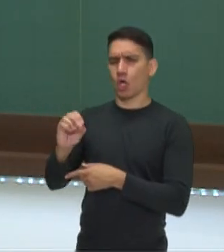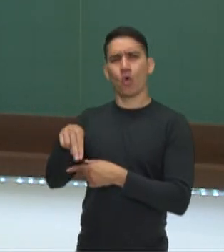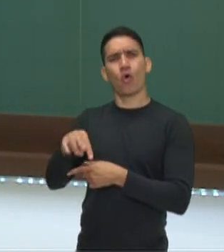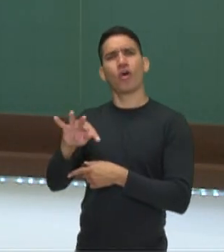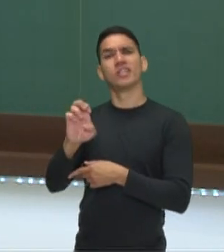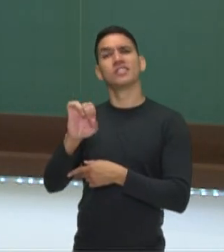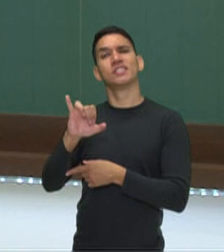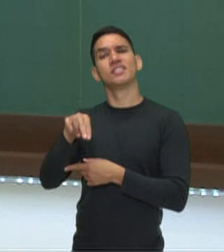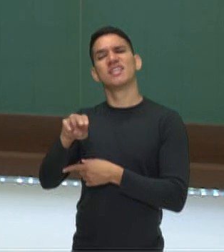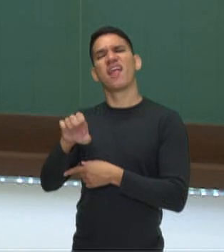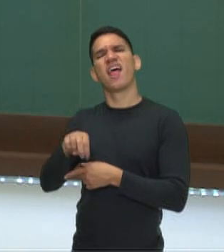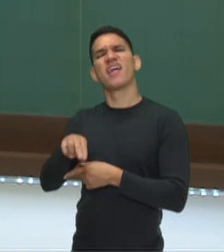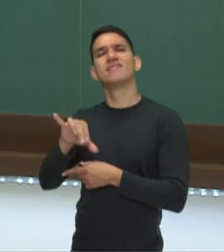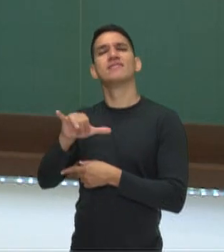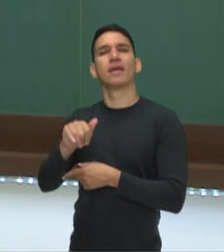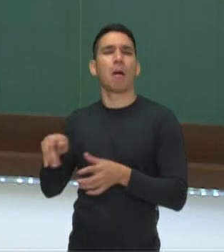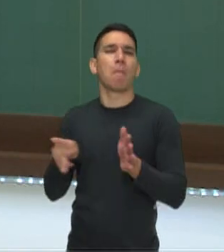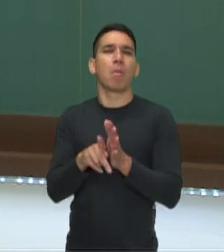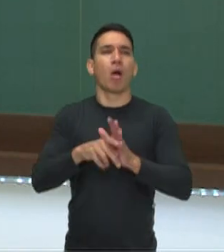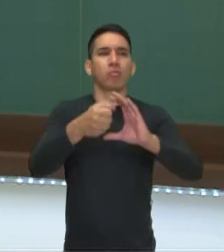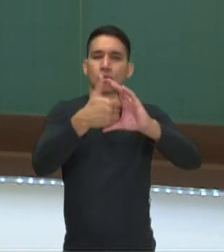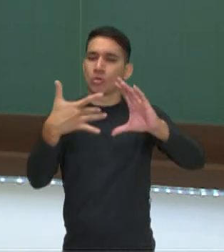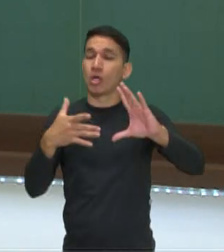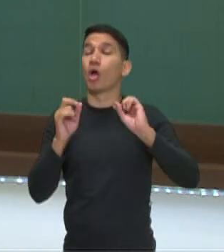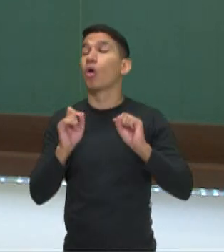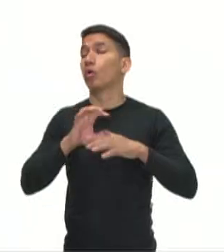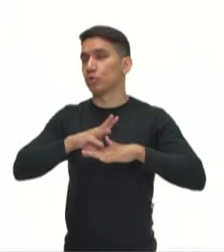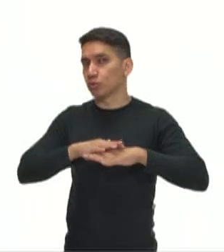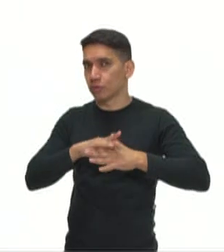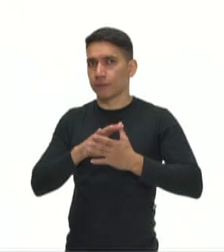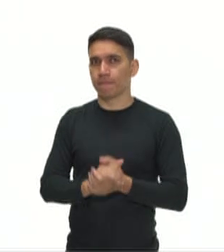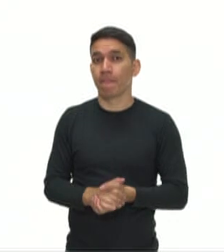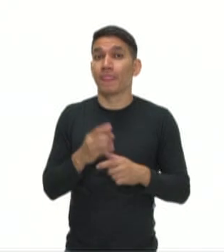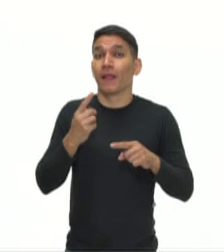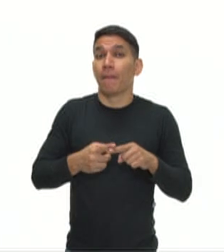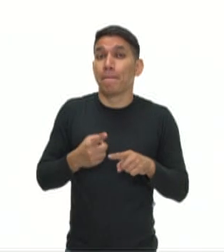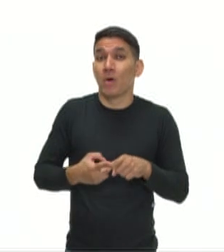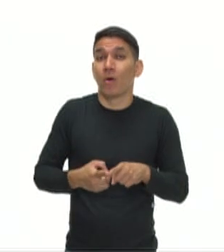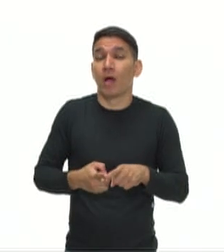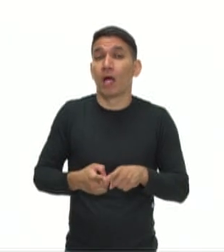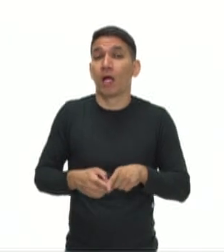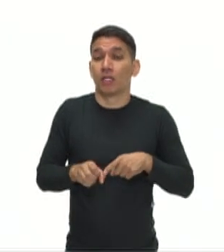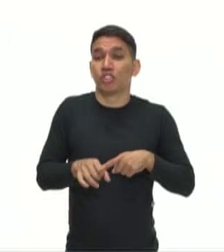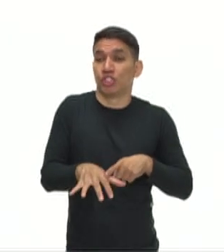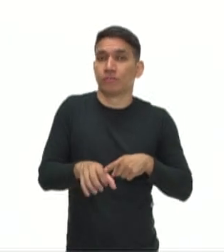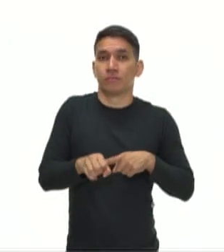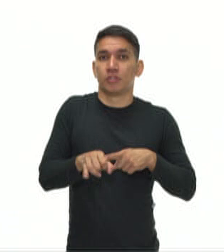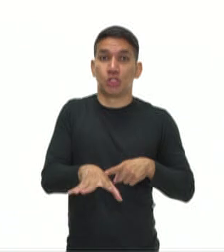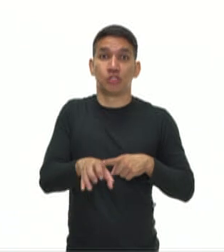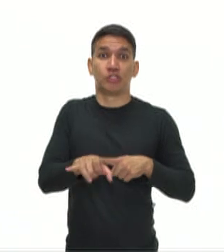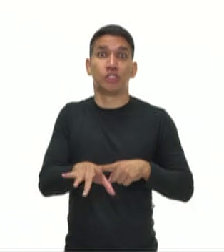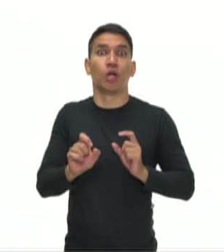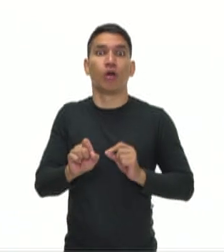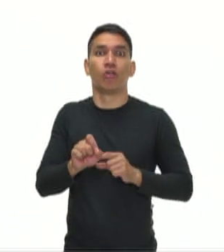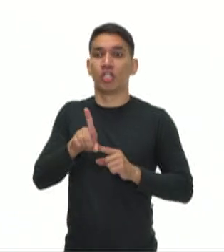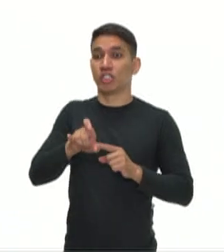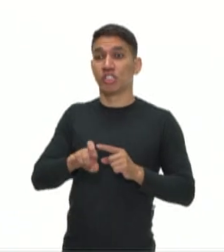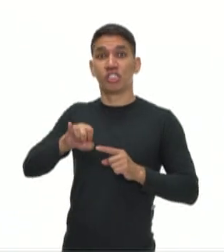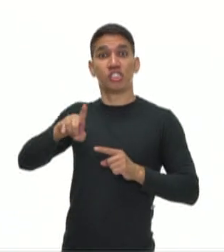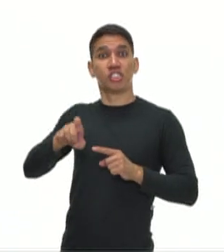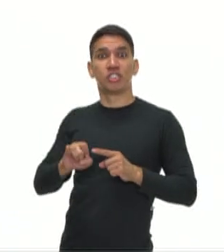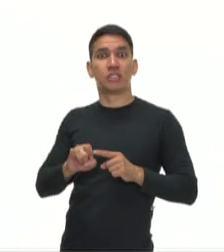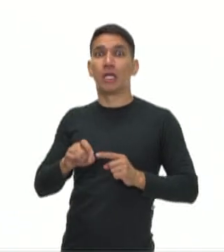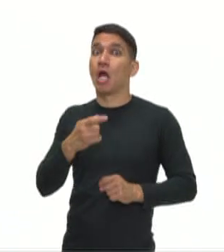caracterizado esse problema, essa doença, pela perda involuntária da urina. Ou seja, quando a pessoa